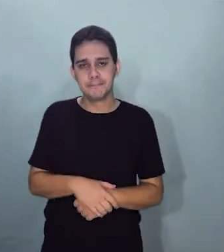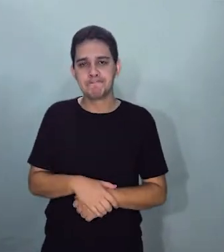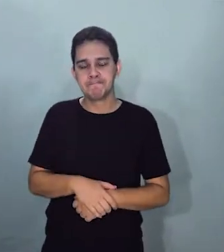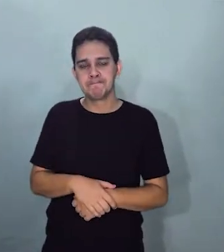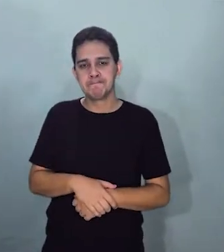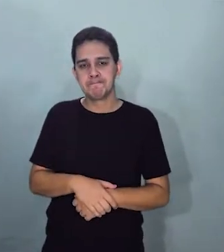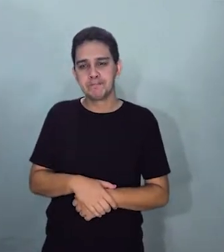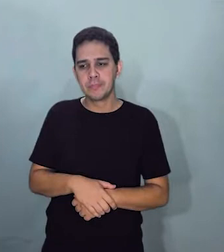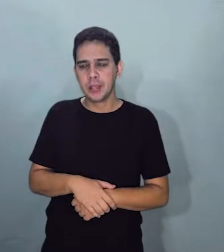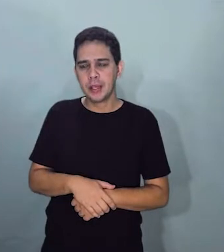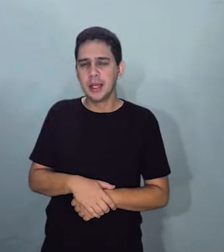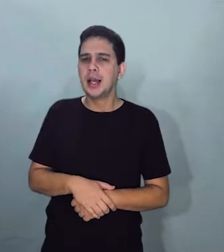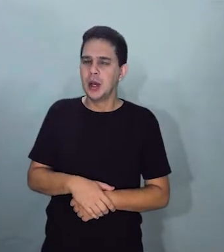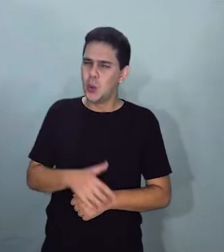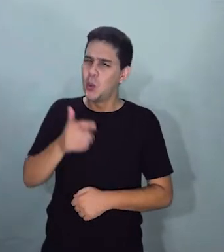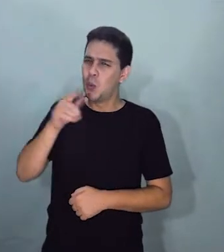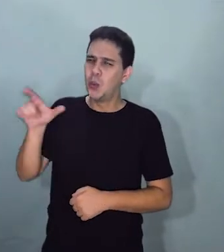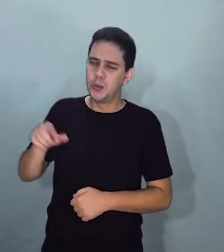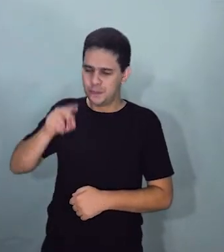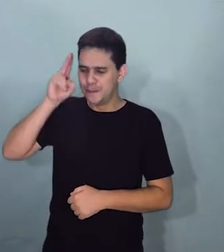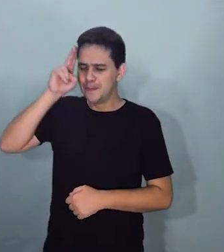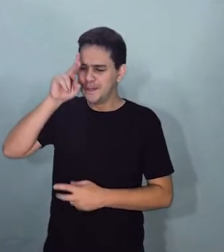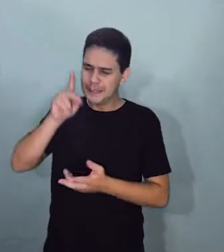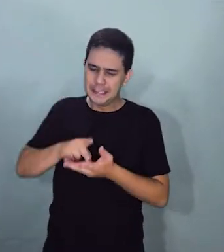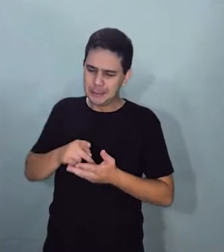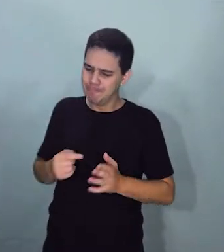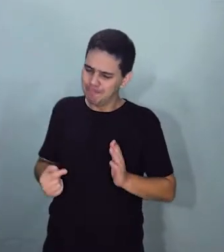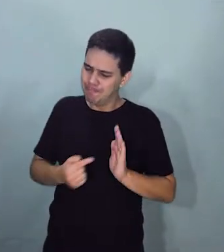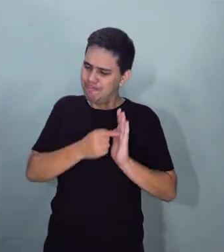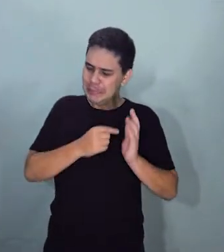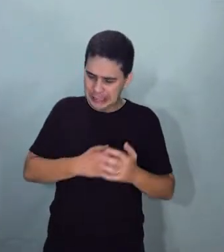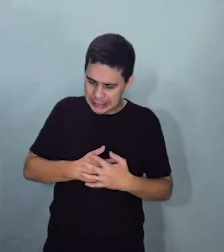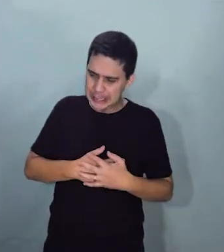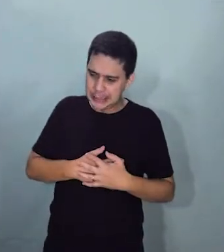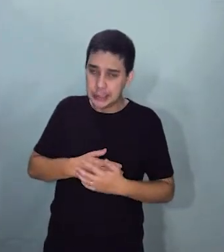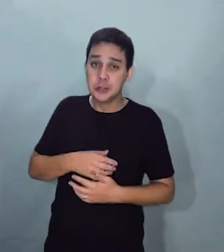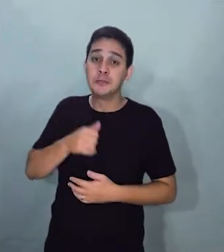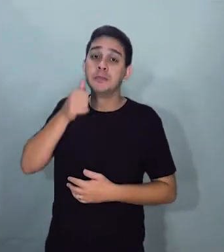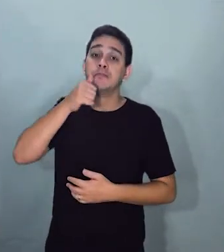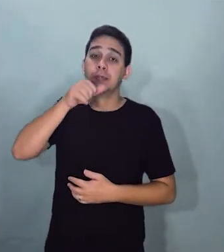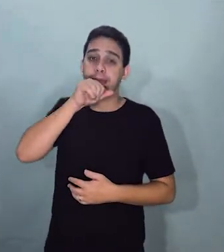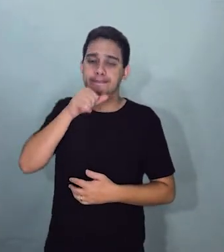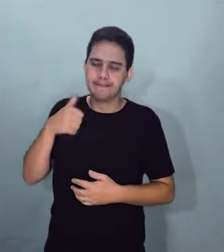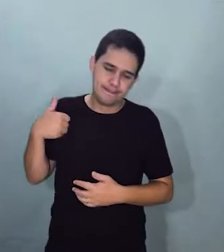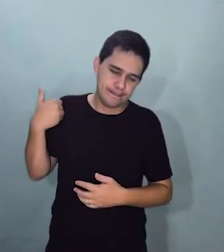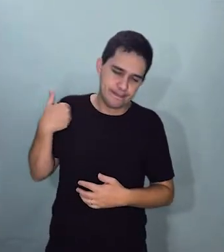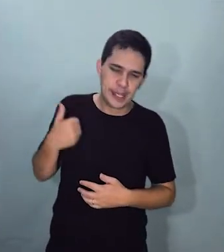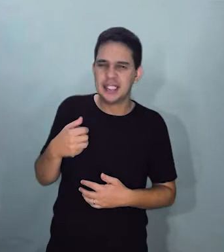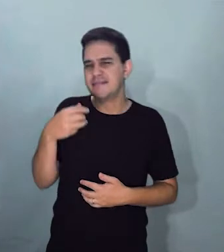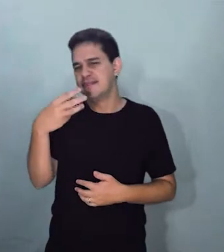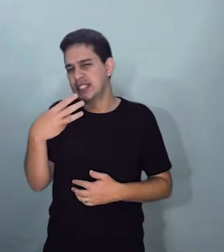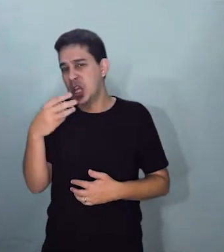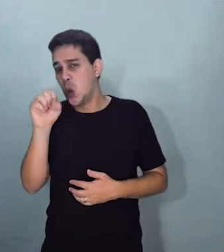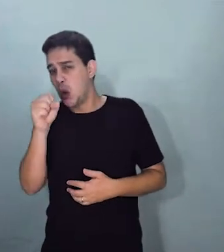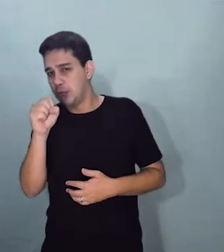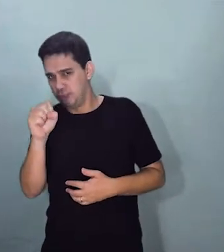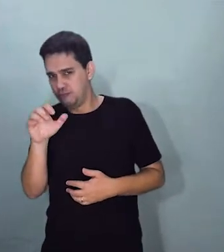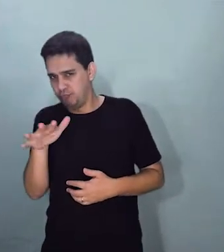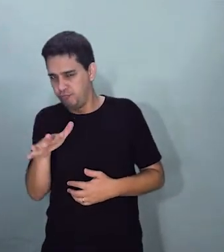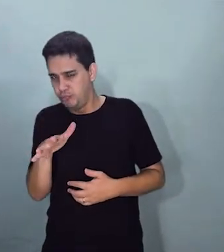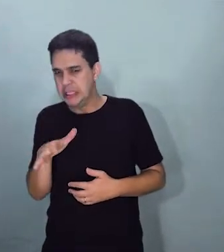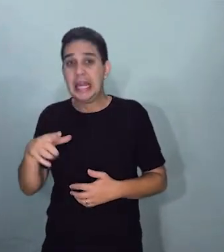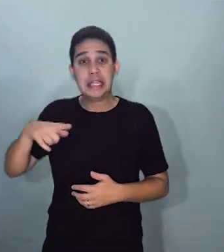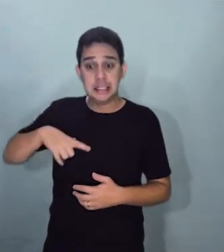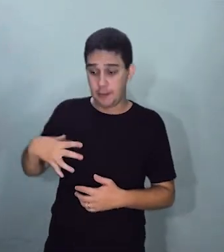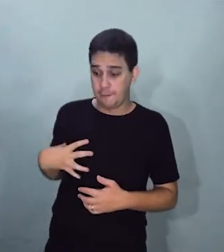caso também que me tocou muito, que foi de uma mãe, ela tinha 38 anos, 4 filhos, ela e os 4